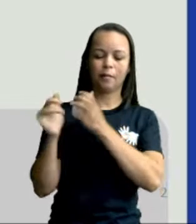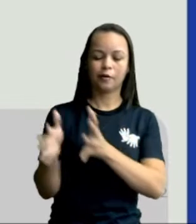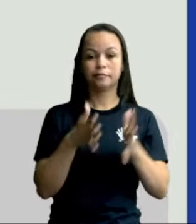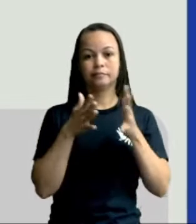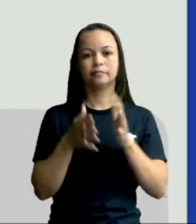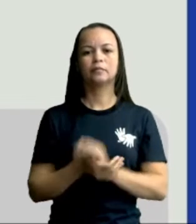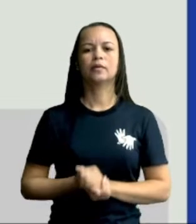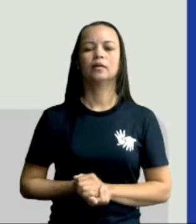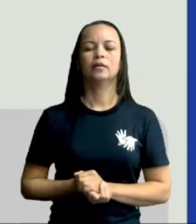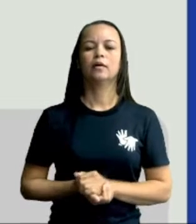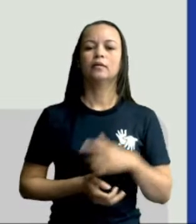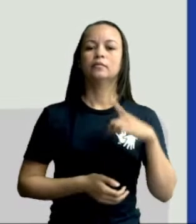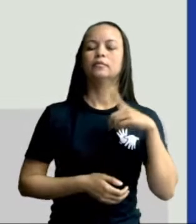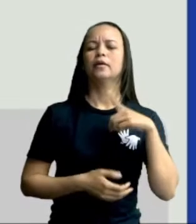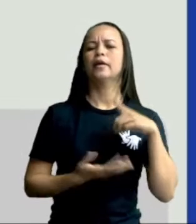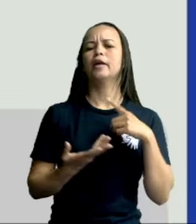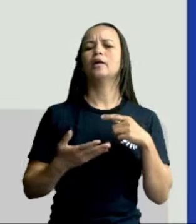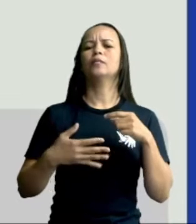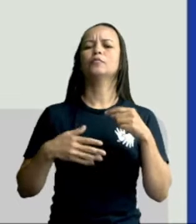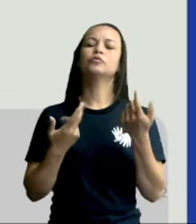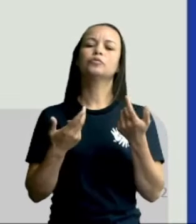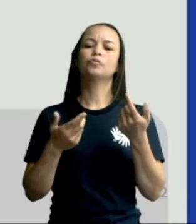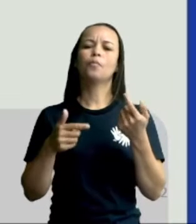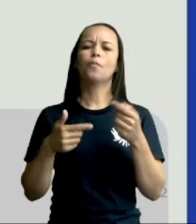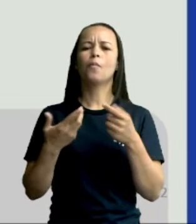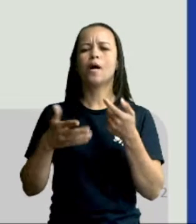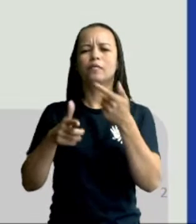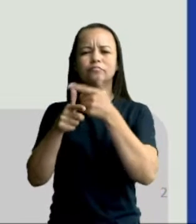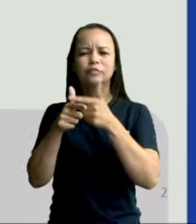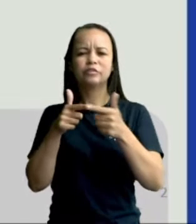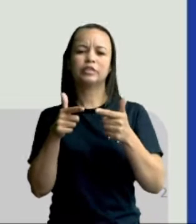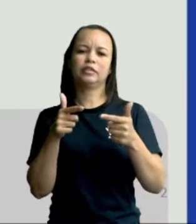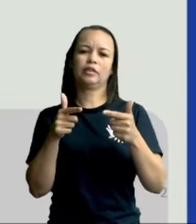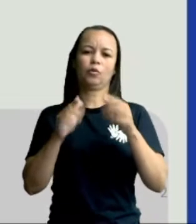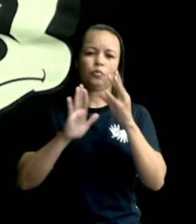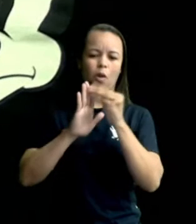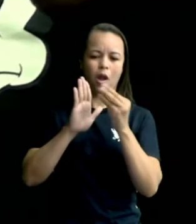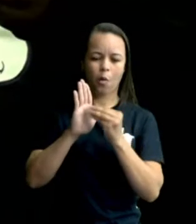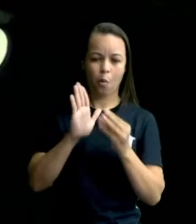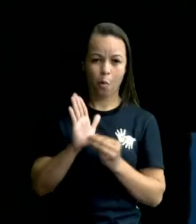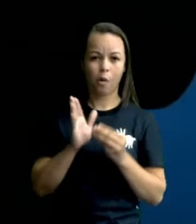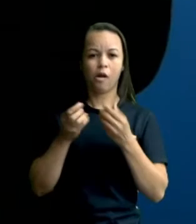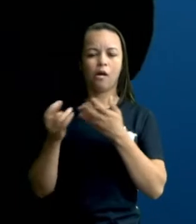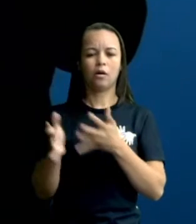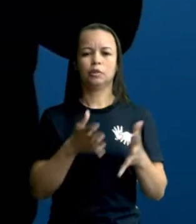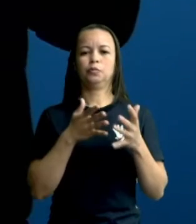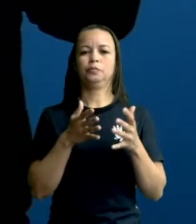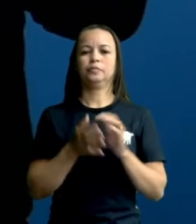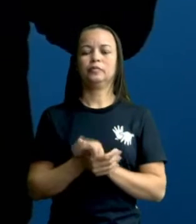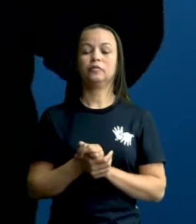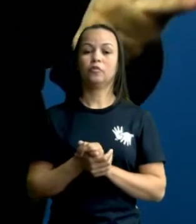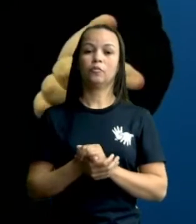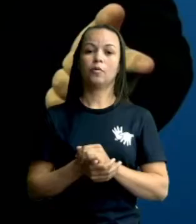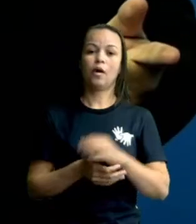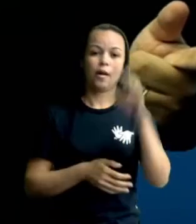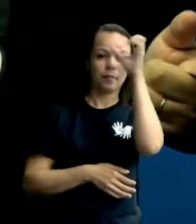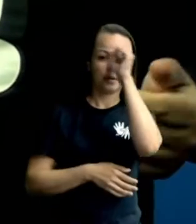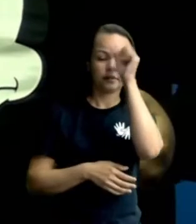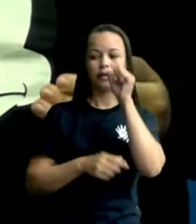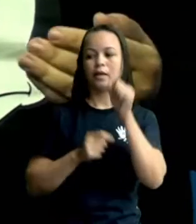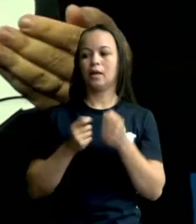Prosseguindo, vamos ter uma divisão de conteúdo, certo? Volta para mim. Primeiramente, vamos aprender sobre a